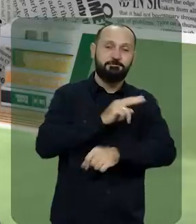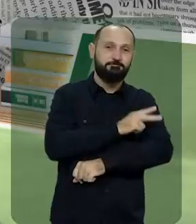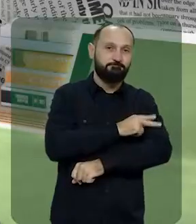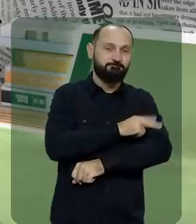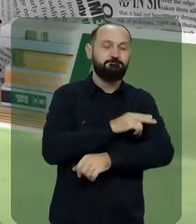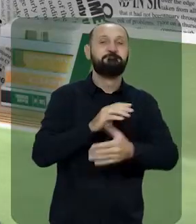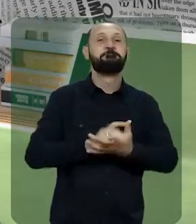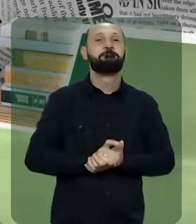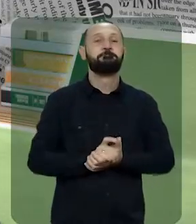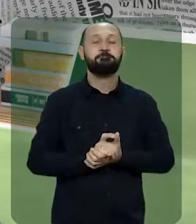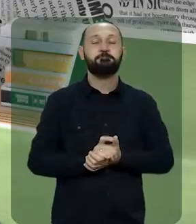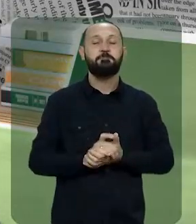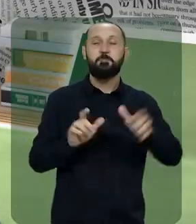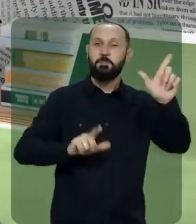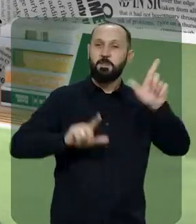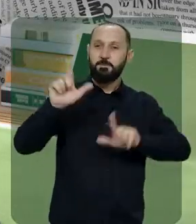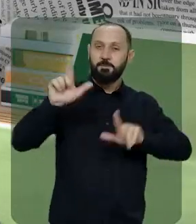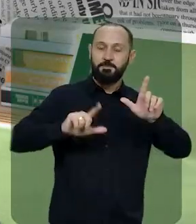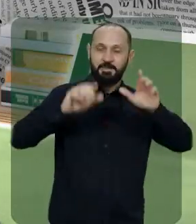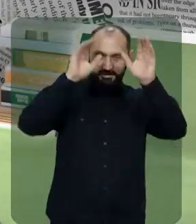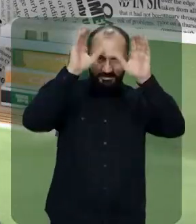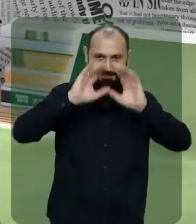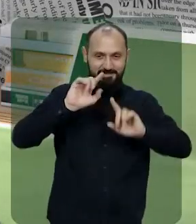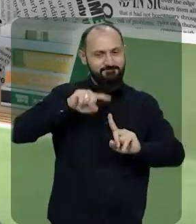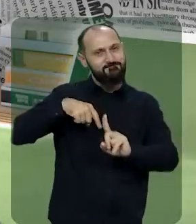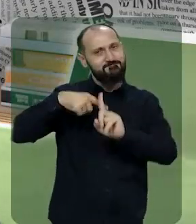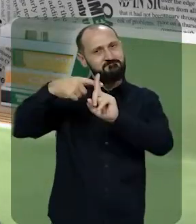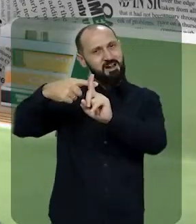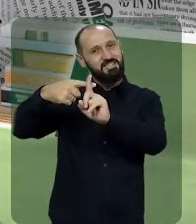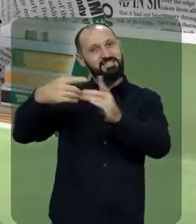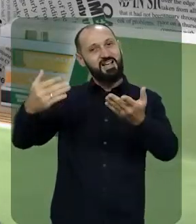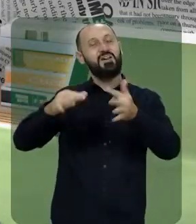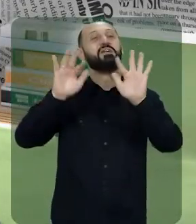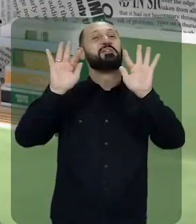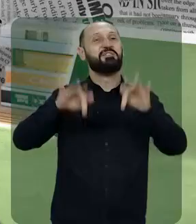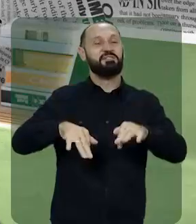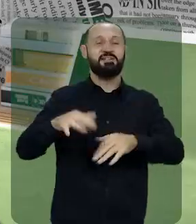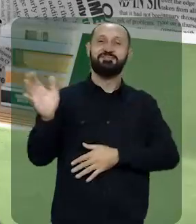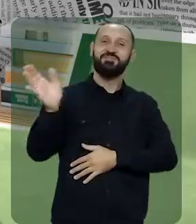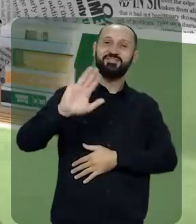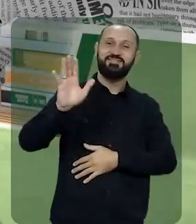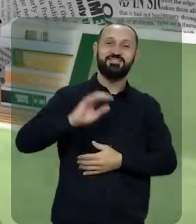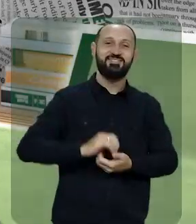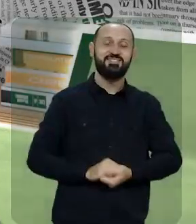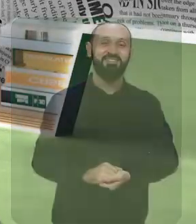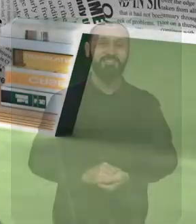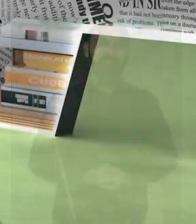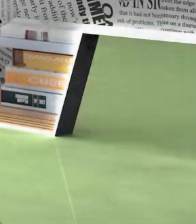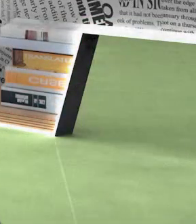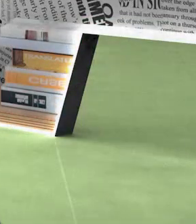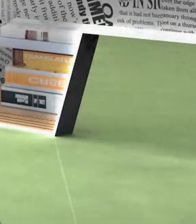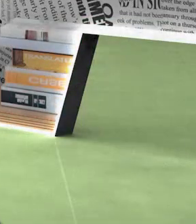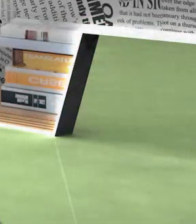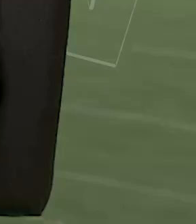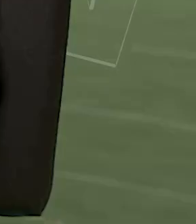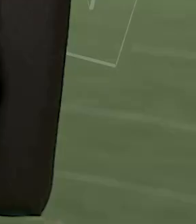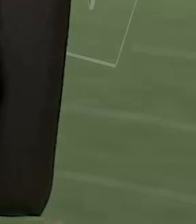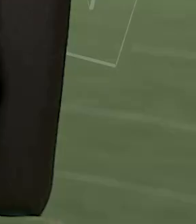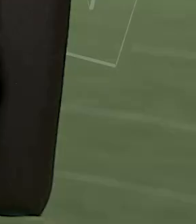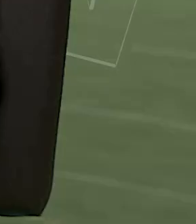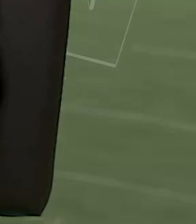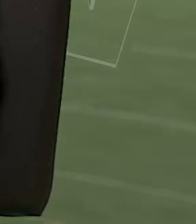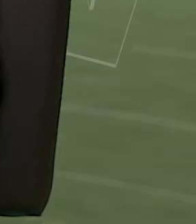pelo espaço, muitíssimo obrigada TV Assembleia, e estamos à inteira disposição lá na subsecretaria.